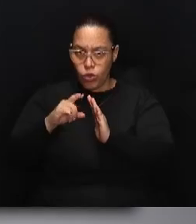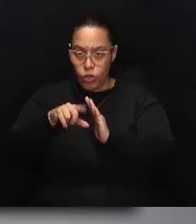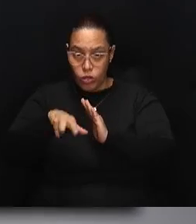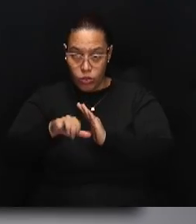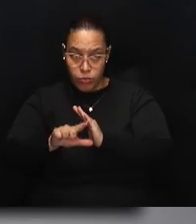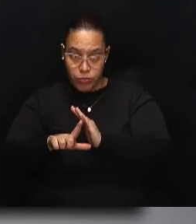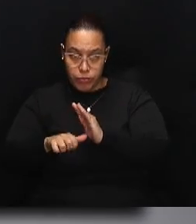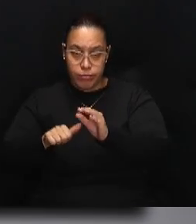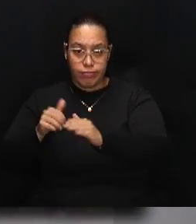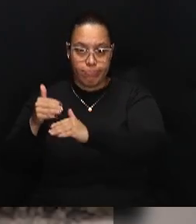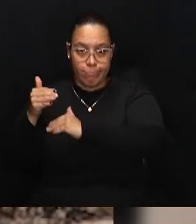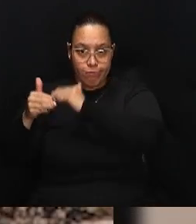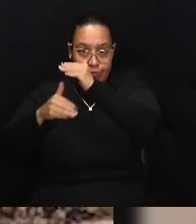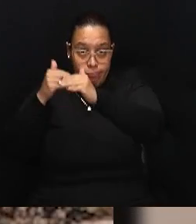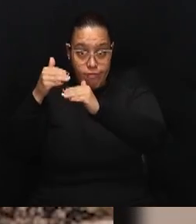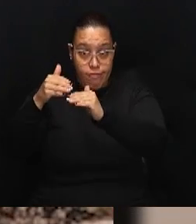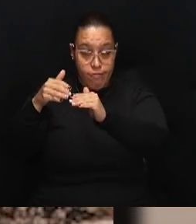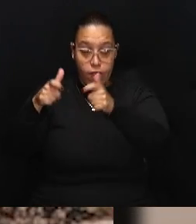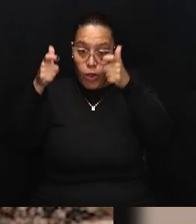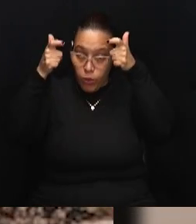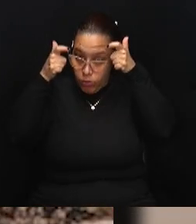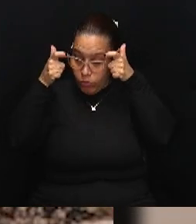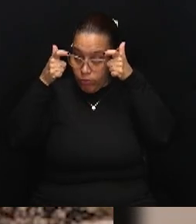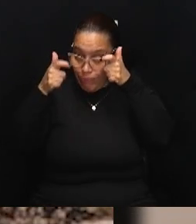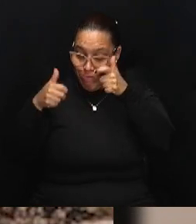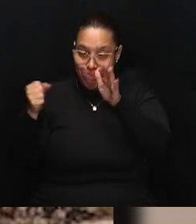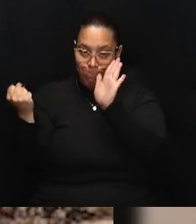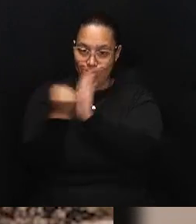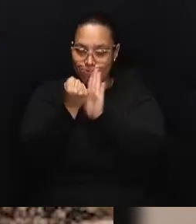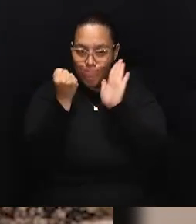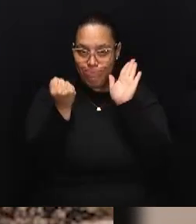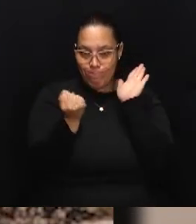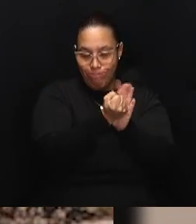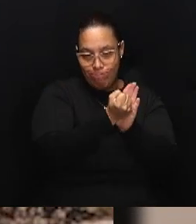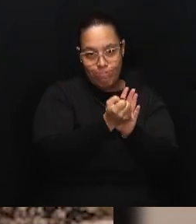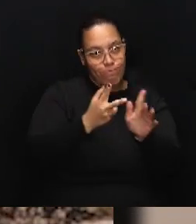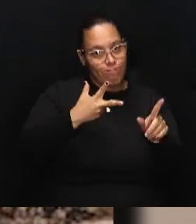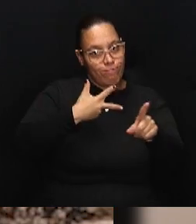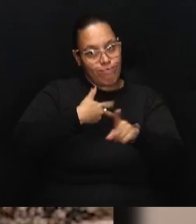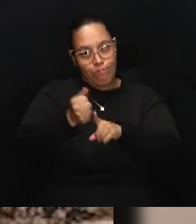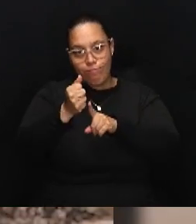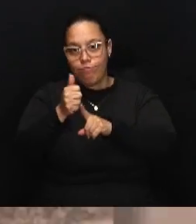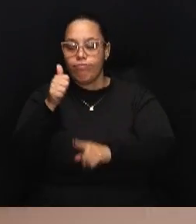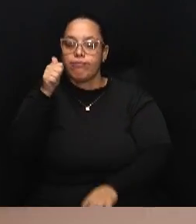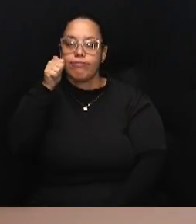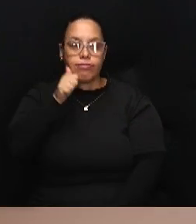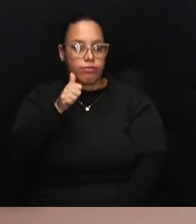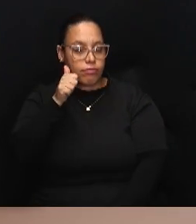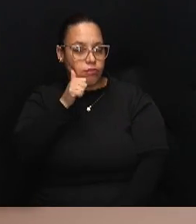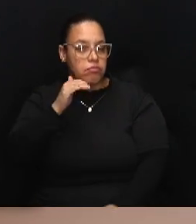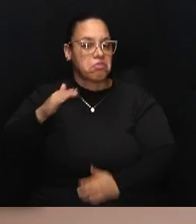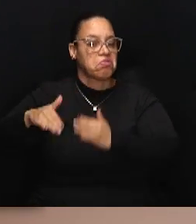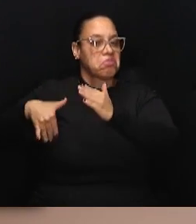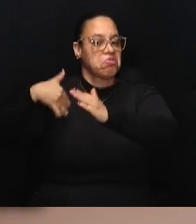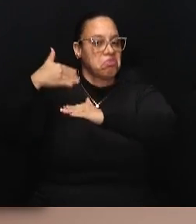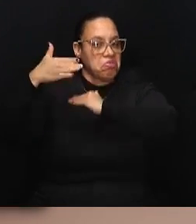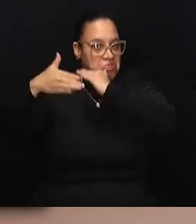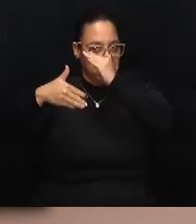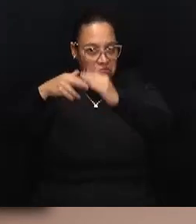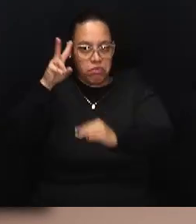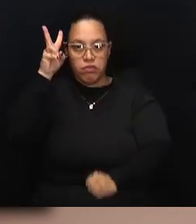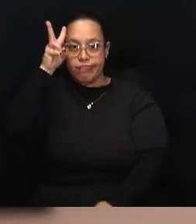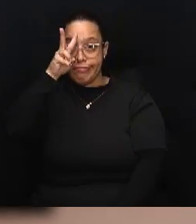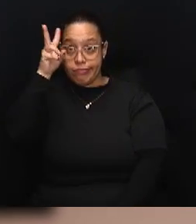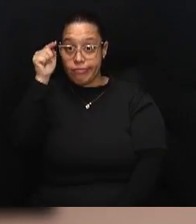surgiu no período colonial, passou pelo imperial e traz as marcas daquilo que foi conquistado pelas mulheres